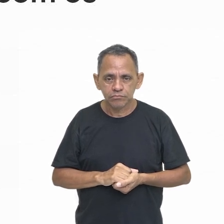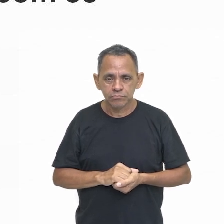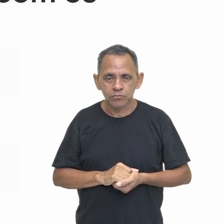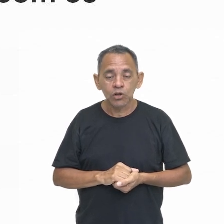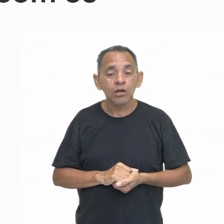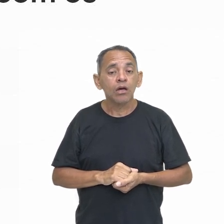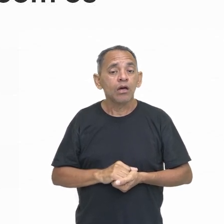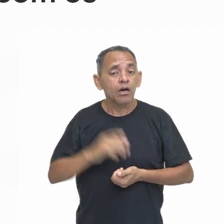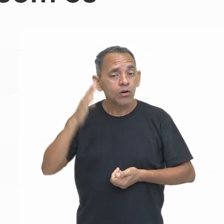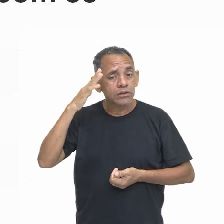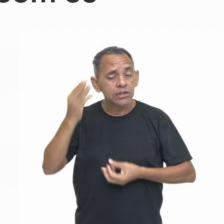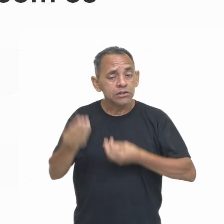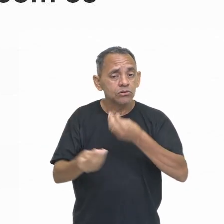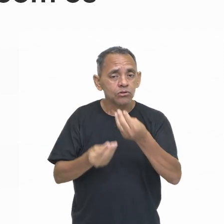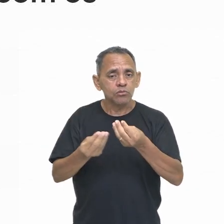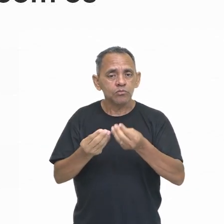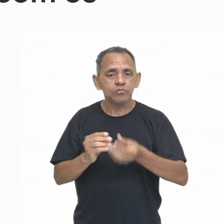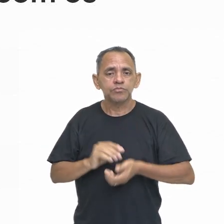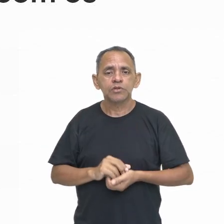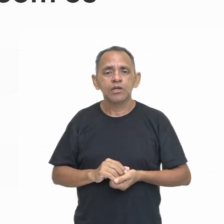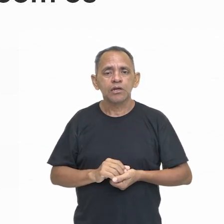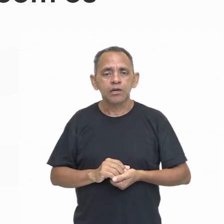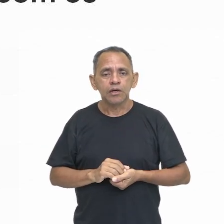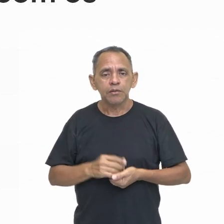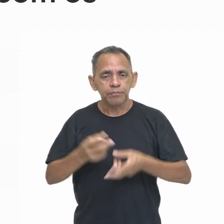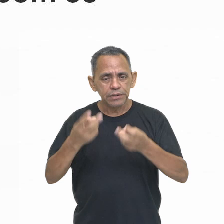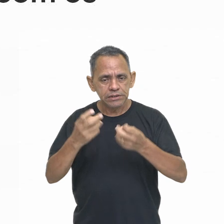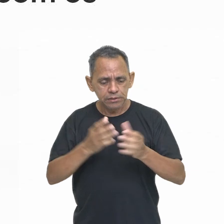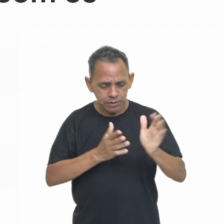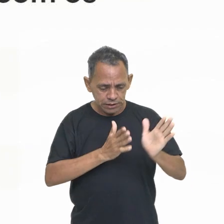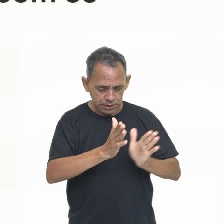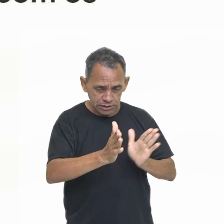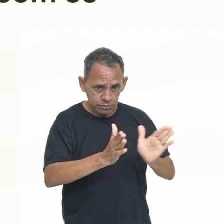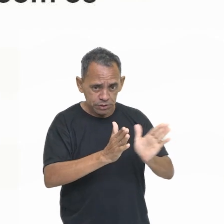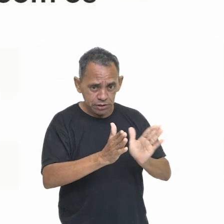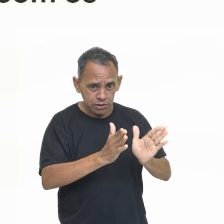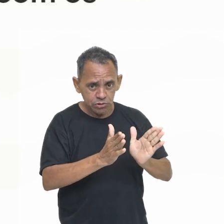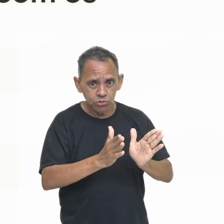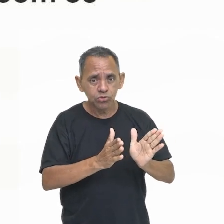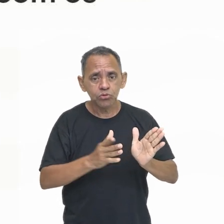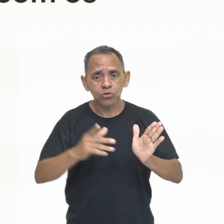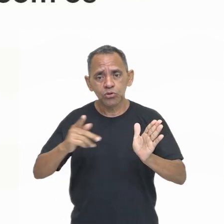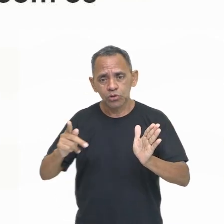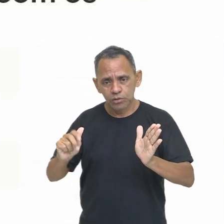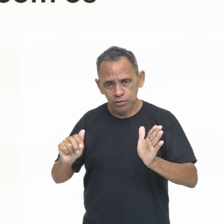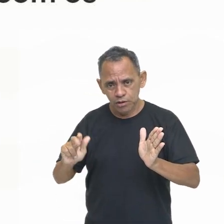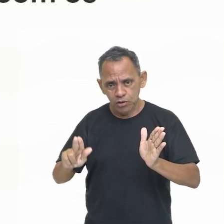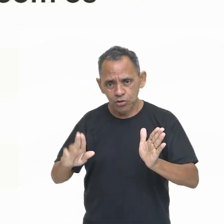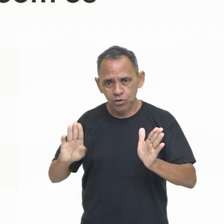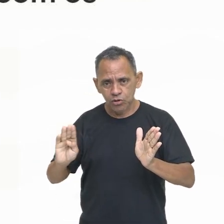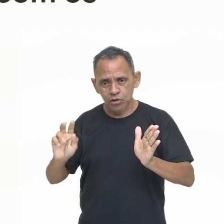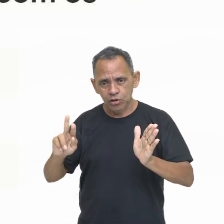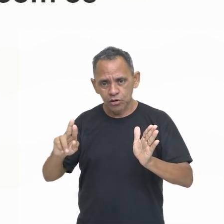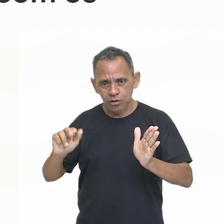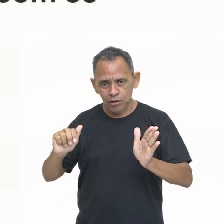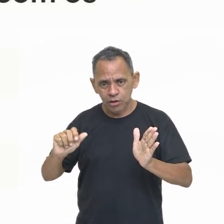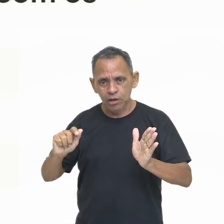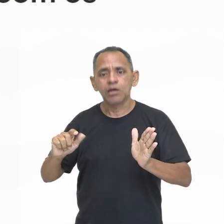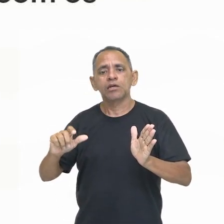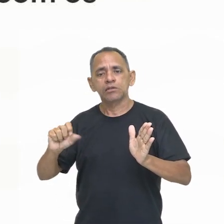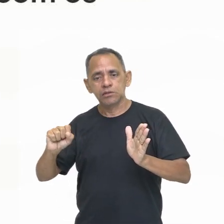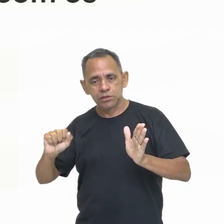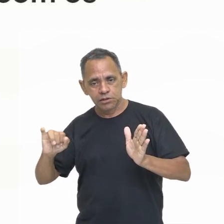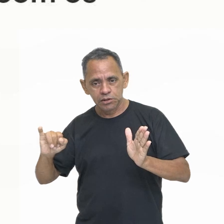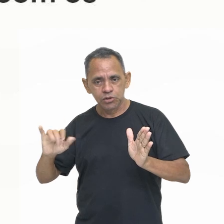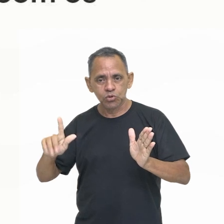tá? O ciclo econômico do pau-brasil, né? Que vai ser entre